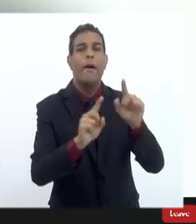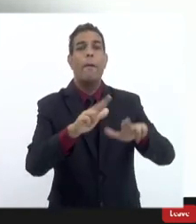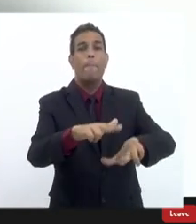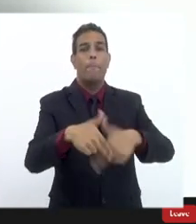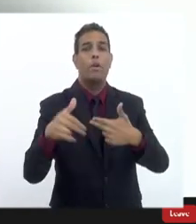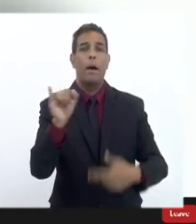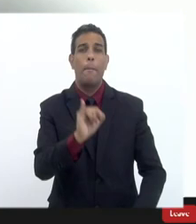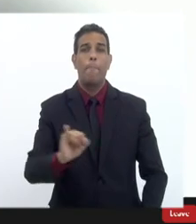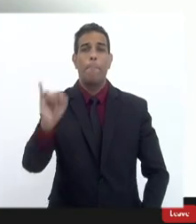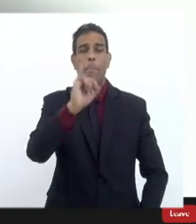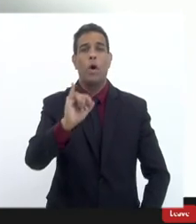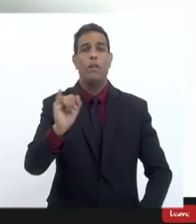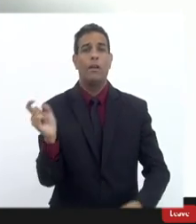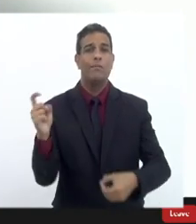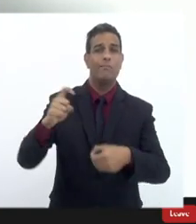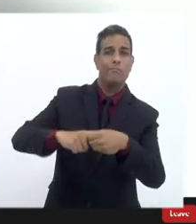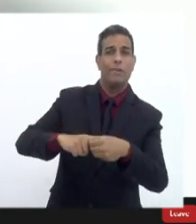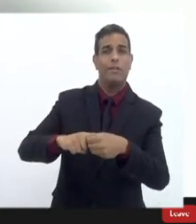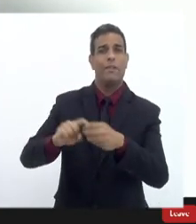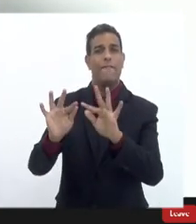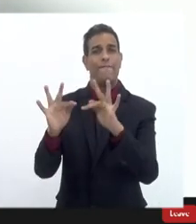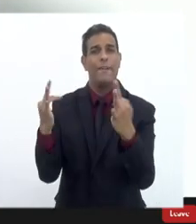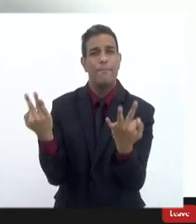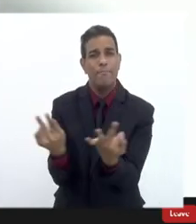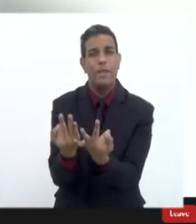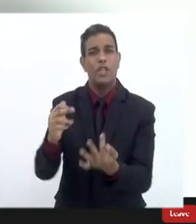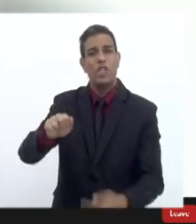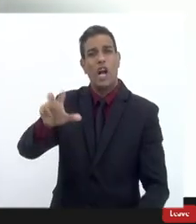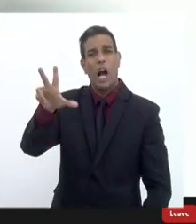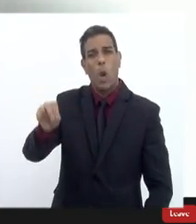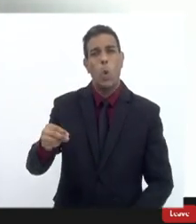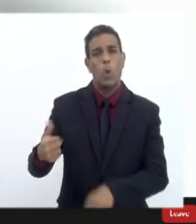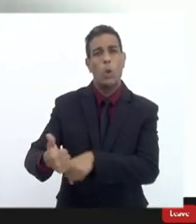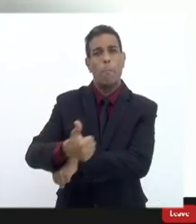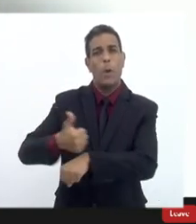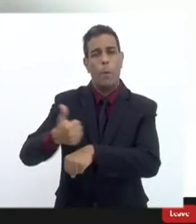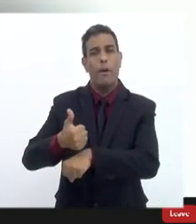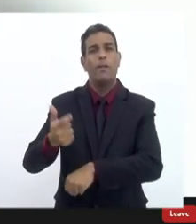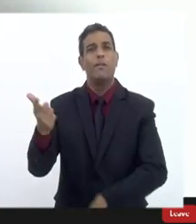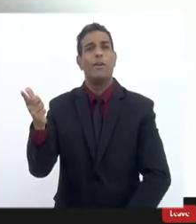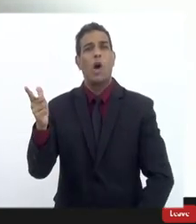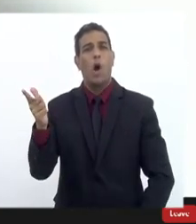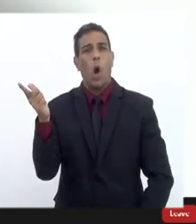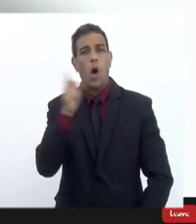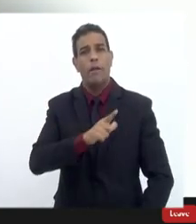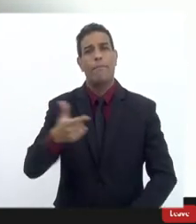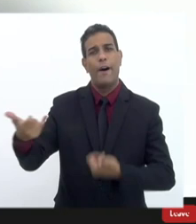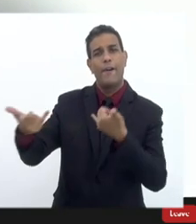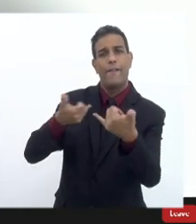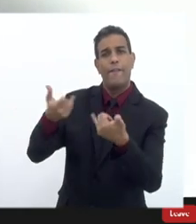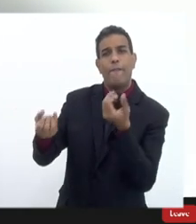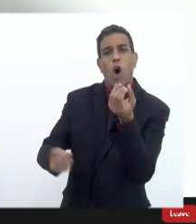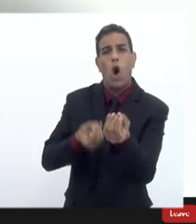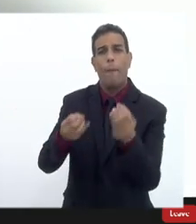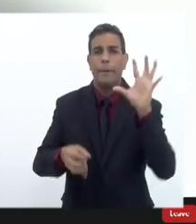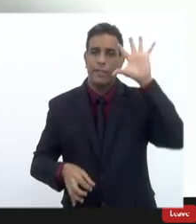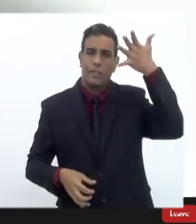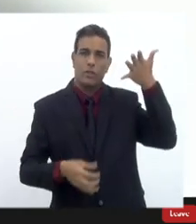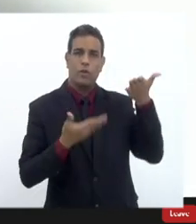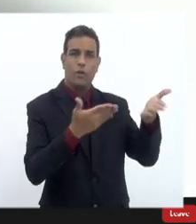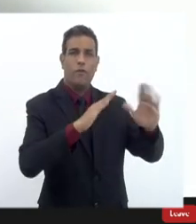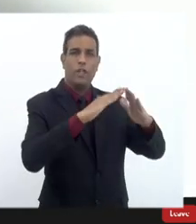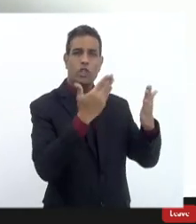social se revela mais do que nunca. Então, é muito importante que essa comunicação aconteça, que a SEDUC mantenha um